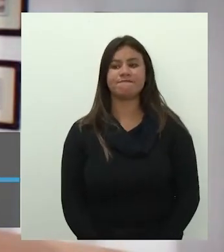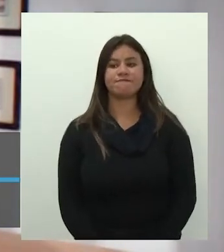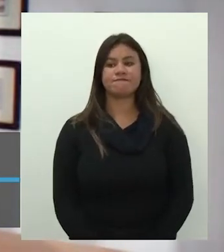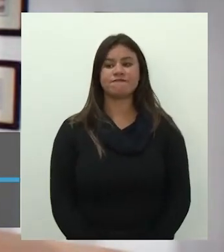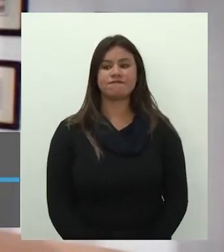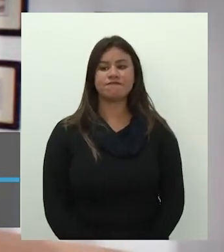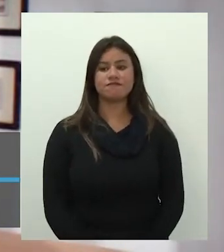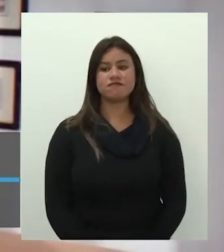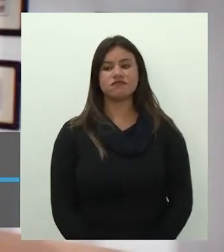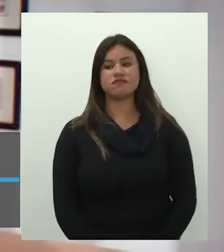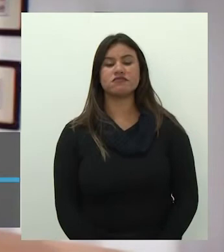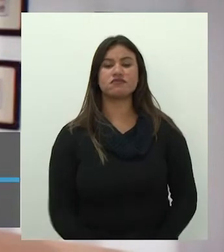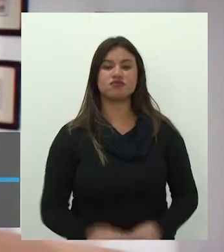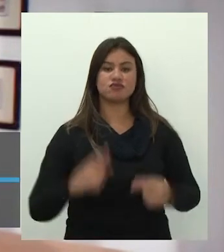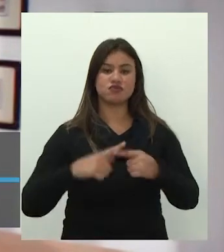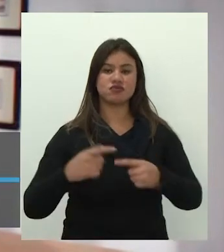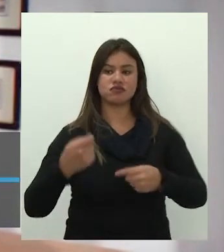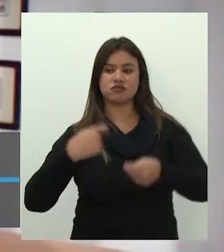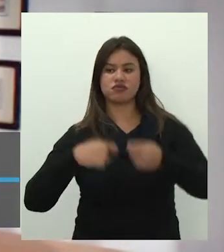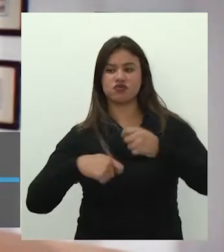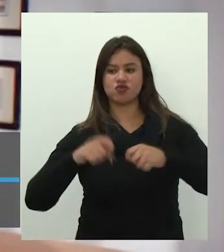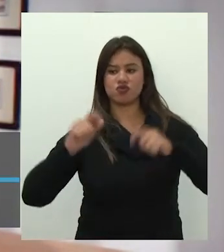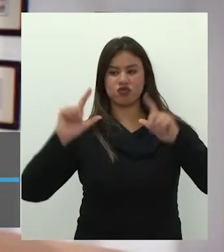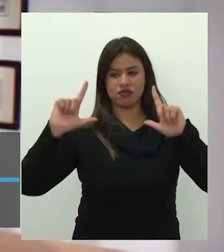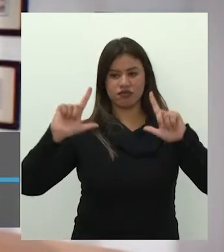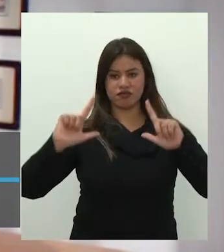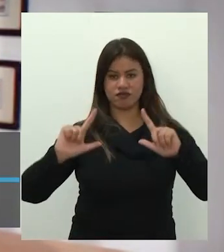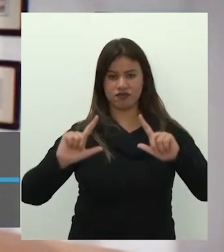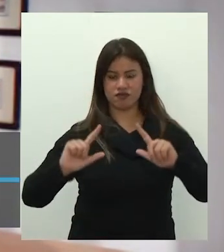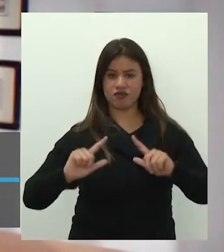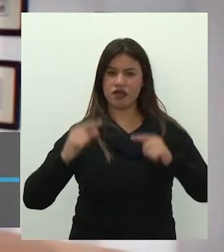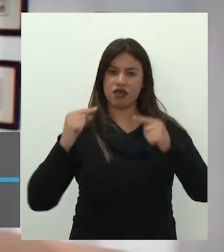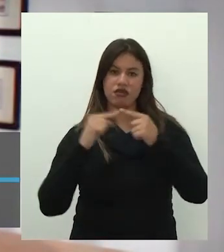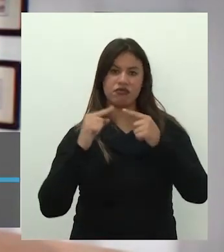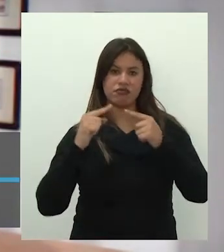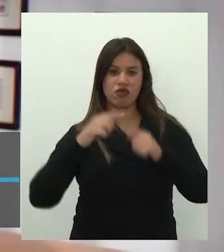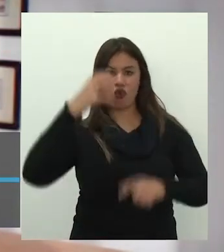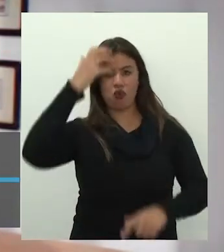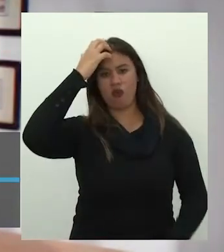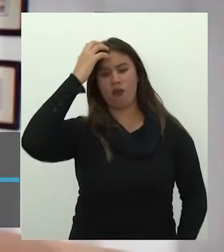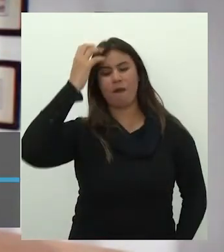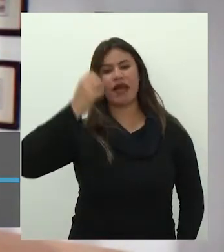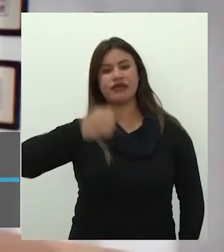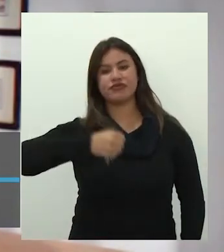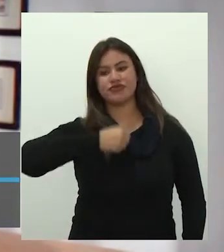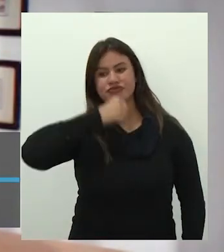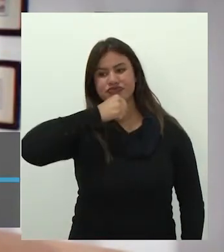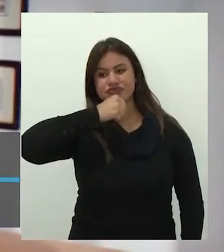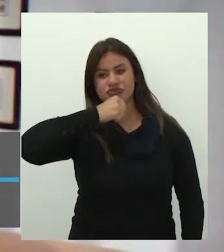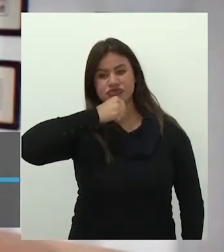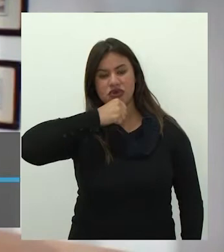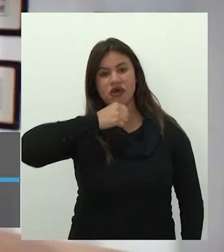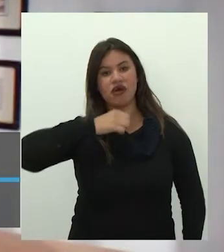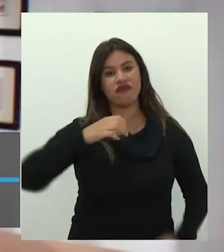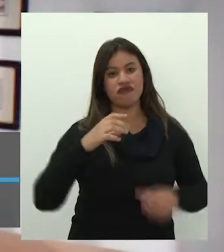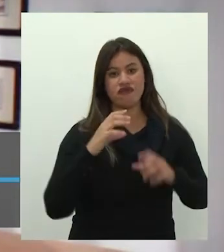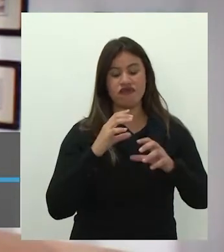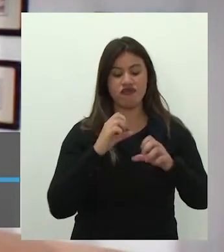desse declínio da economia, né? Como se fosse culpa dos idosos e não do vírus,